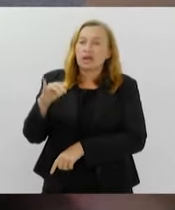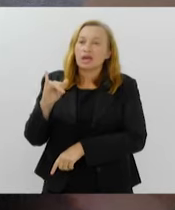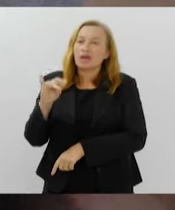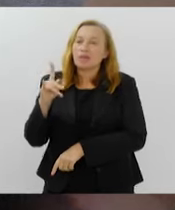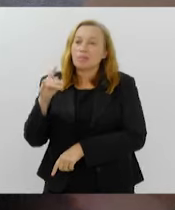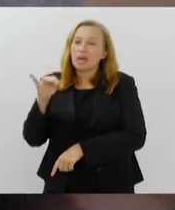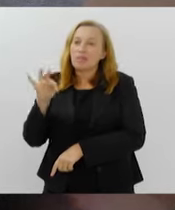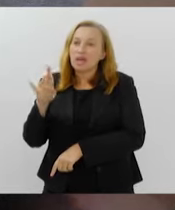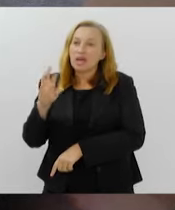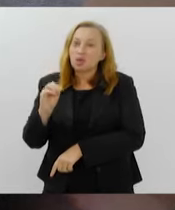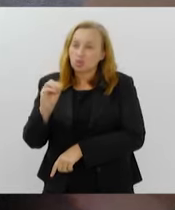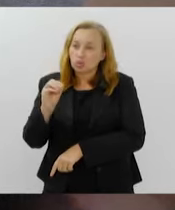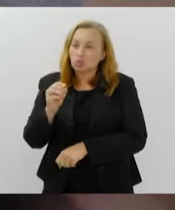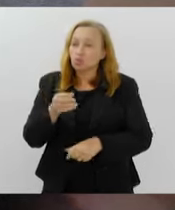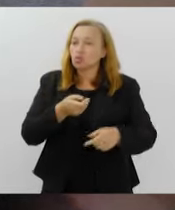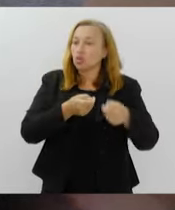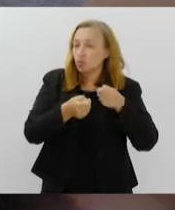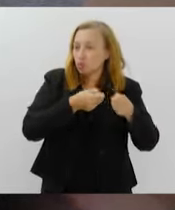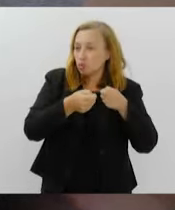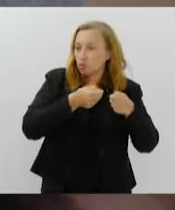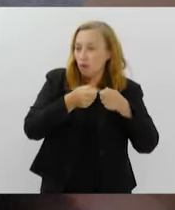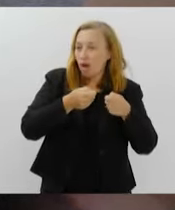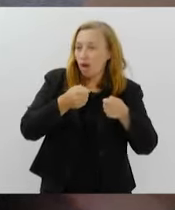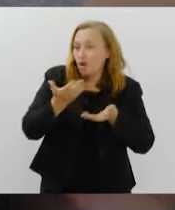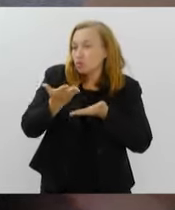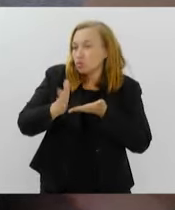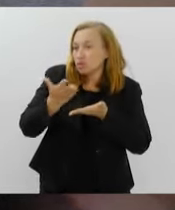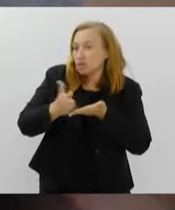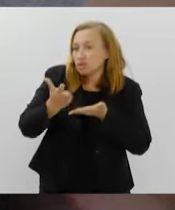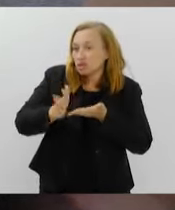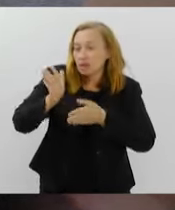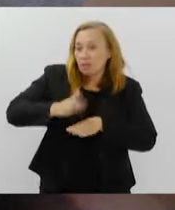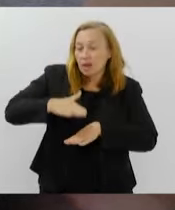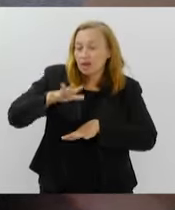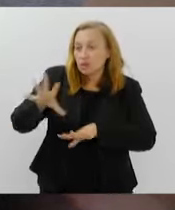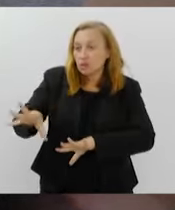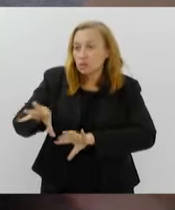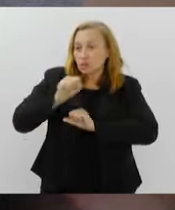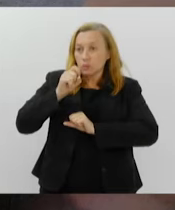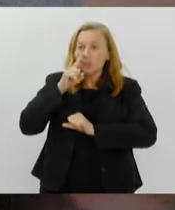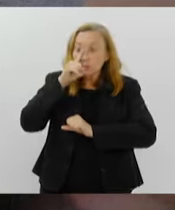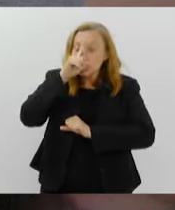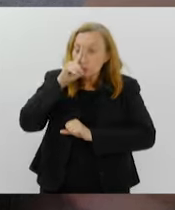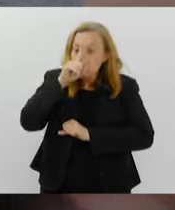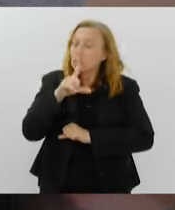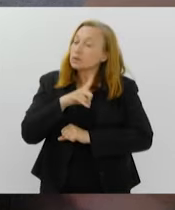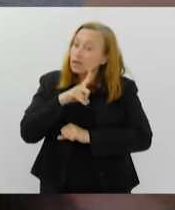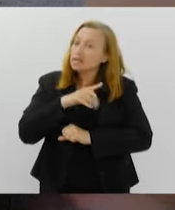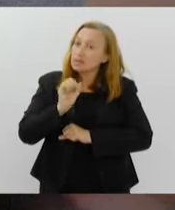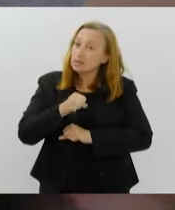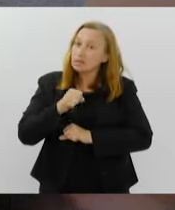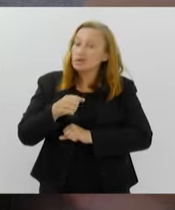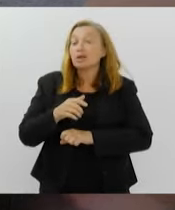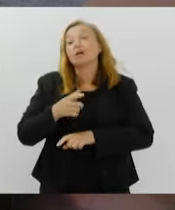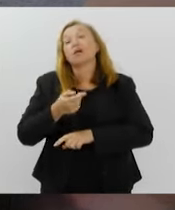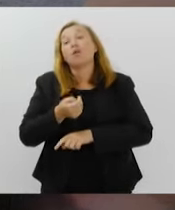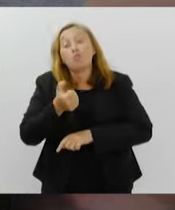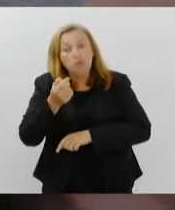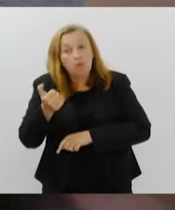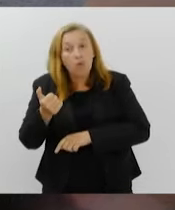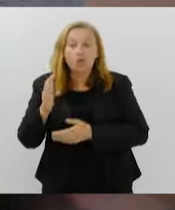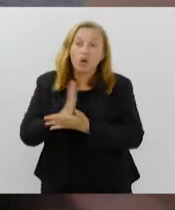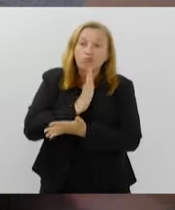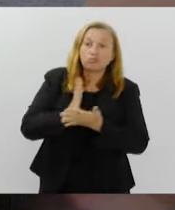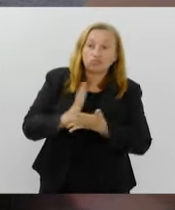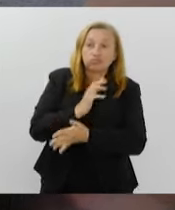de neutralizar aqueles resíduos mais contaminantes existem mas são poucos alguns muito